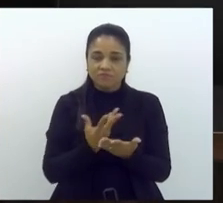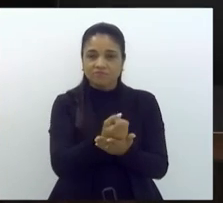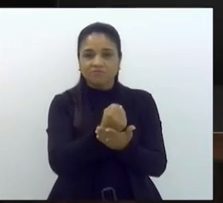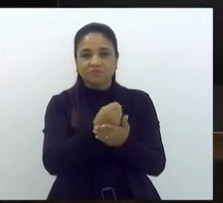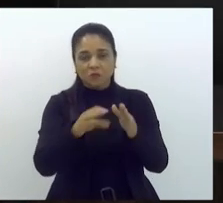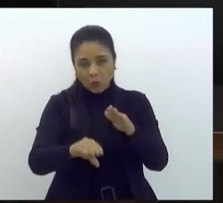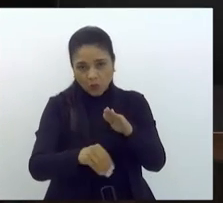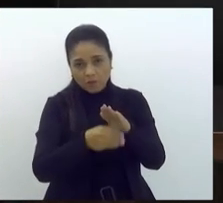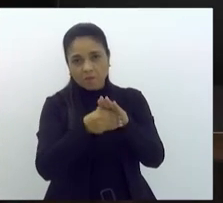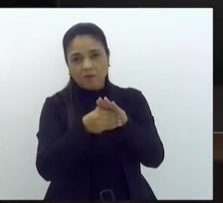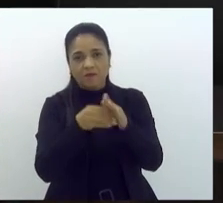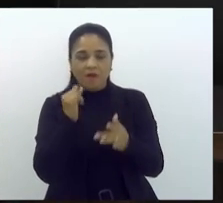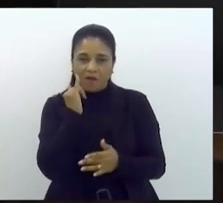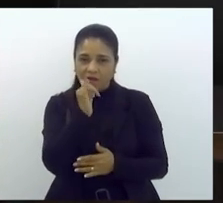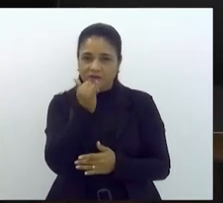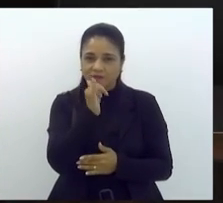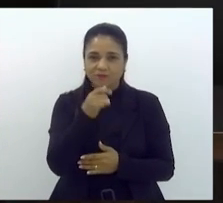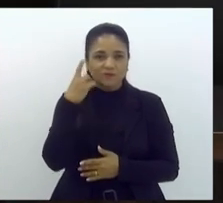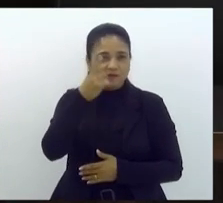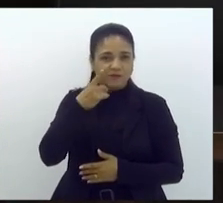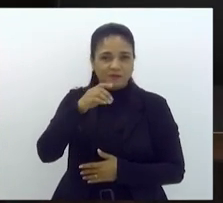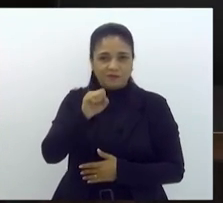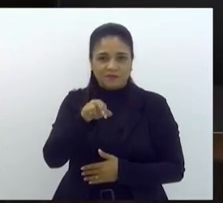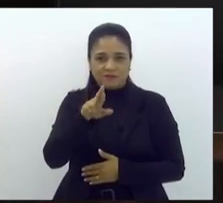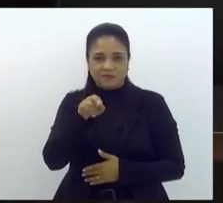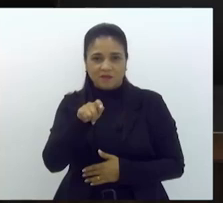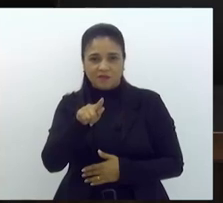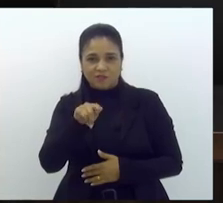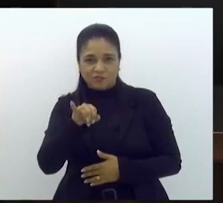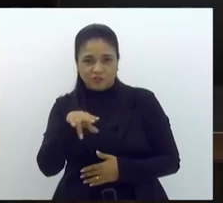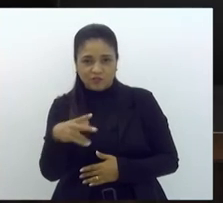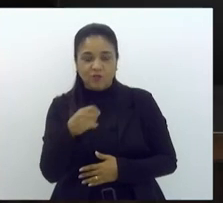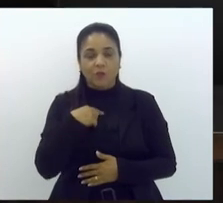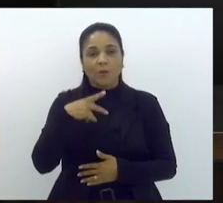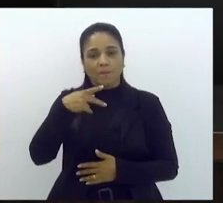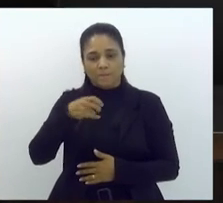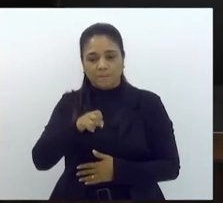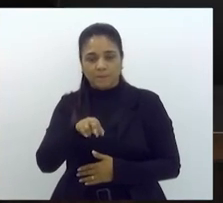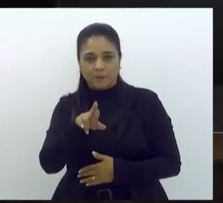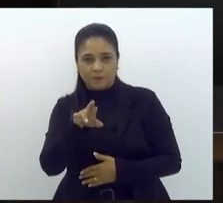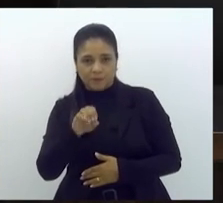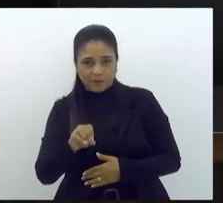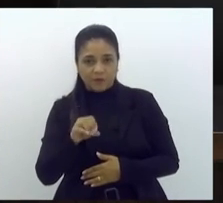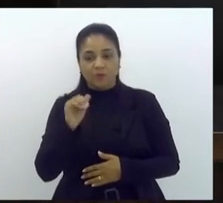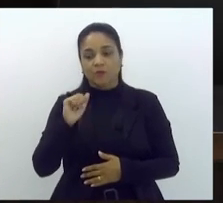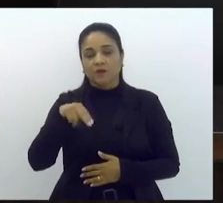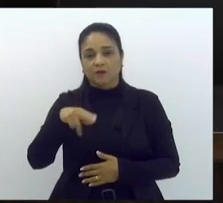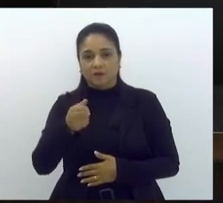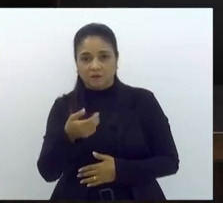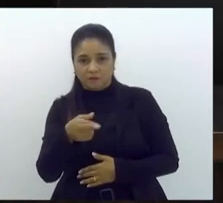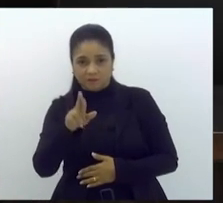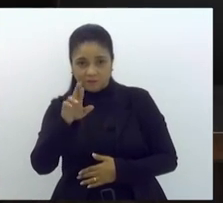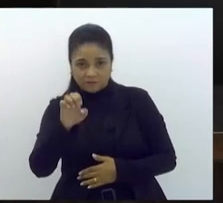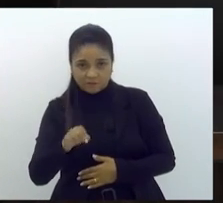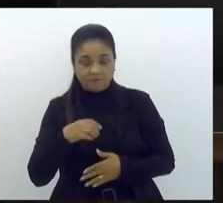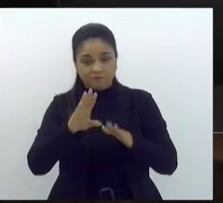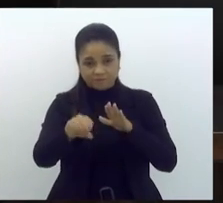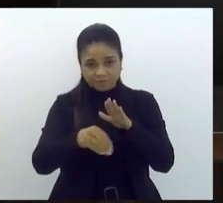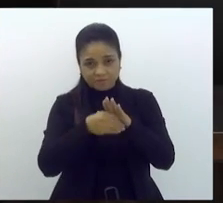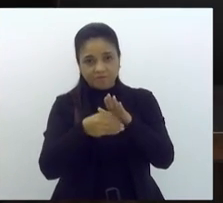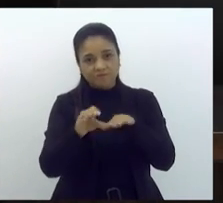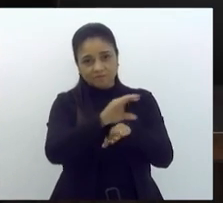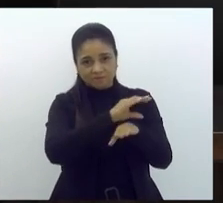emenda relatores deputados Dr Serginho Dr Pedro Ricardo e André Correia pendendo de pareceres das comissões